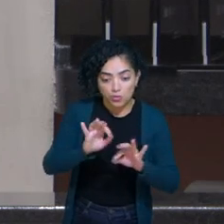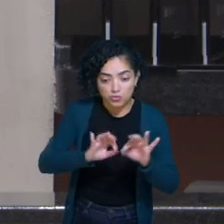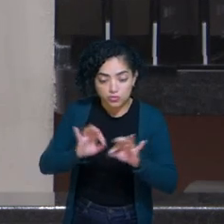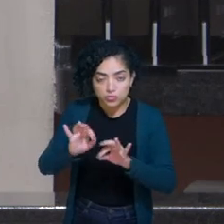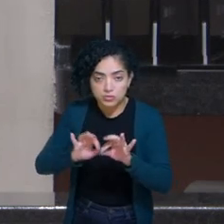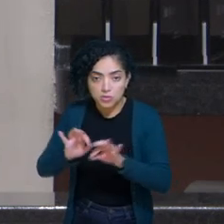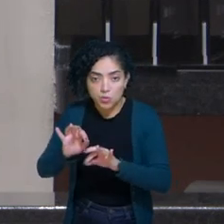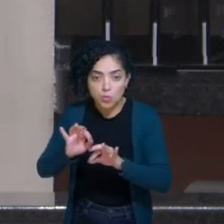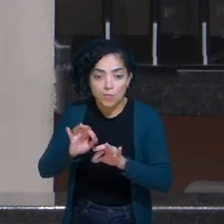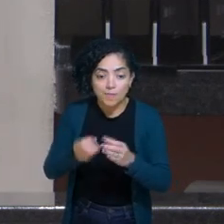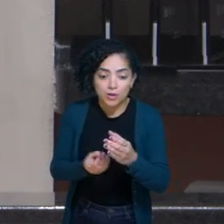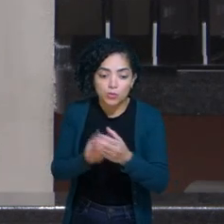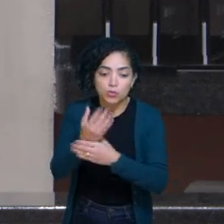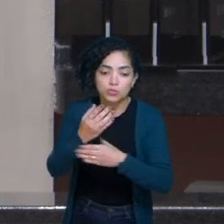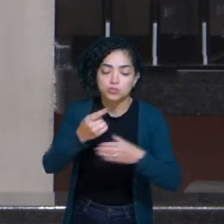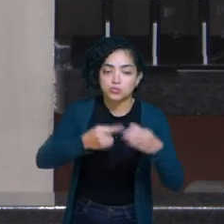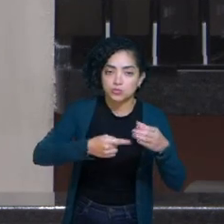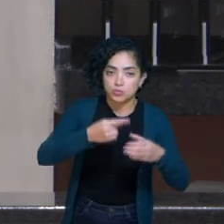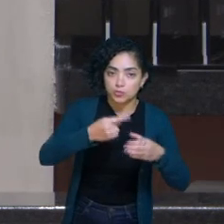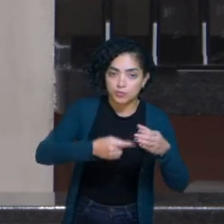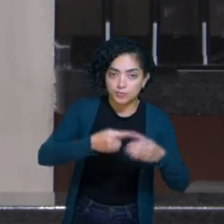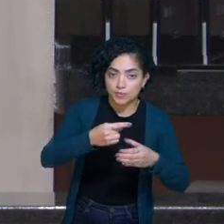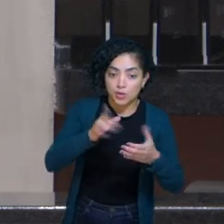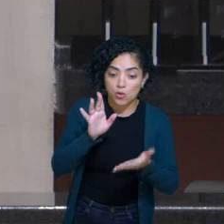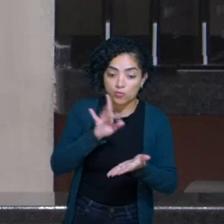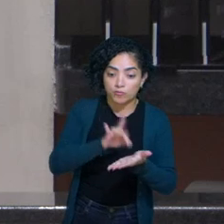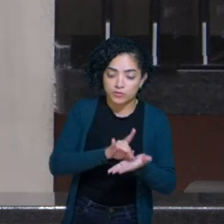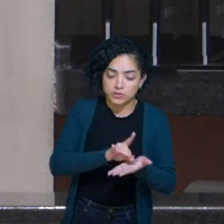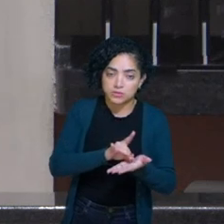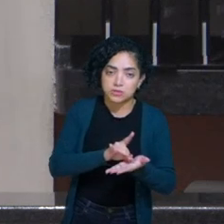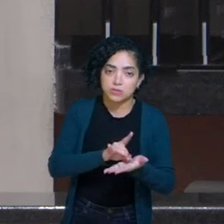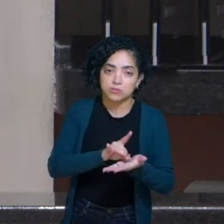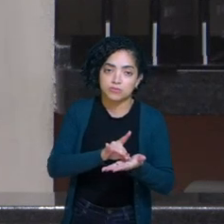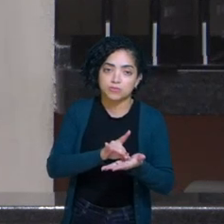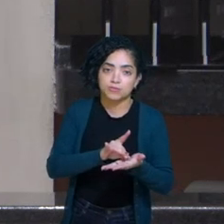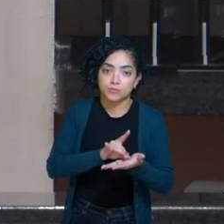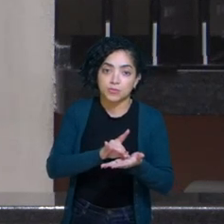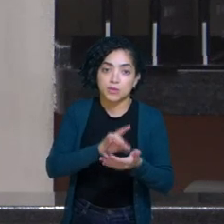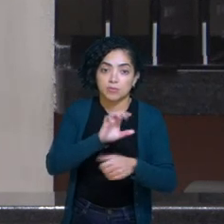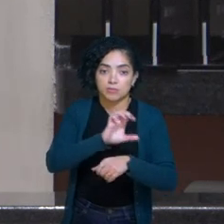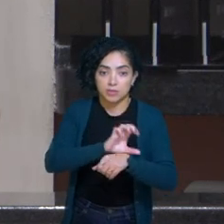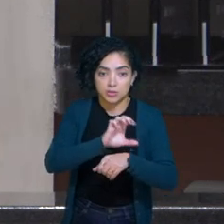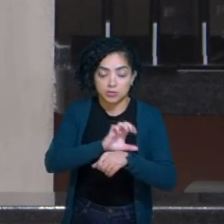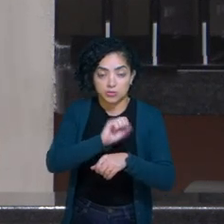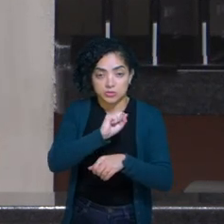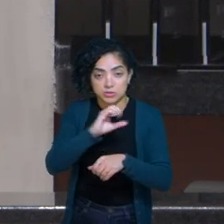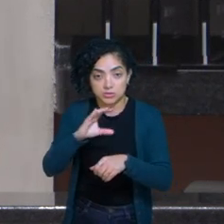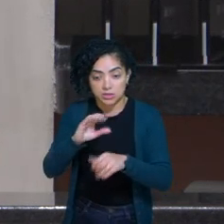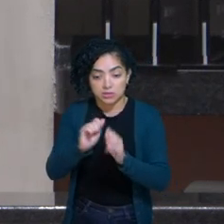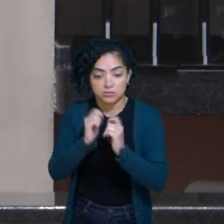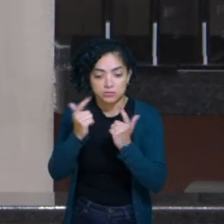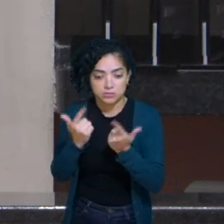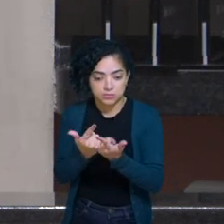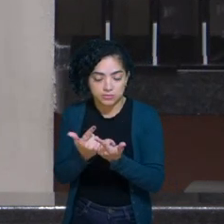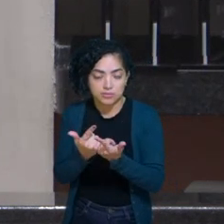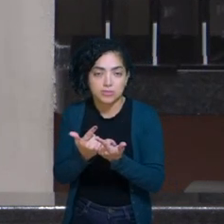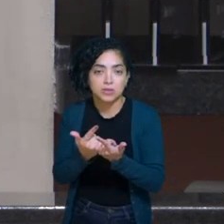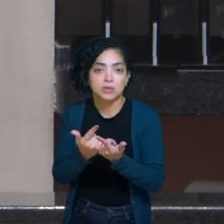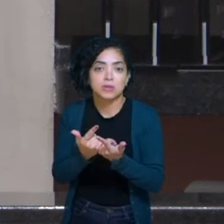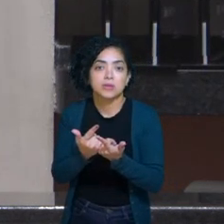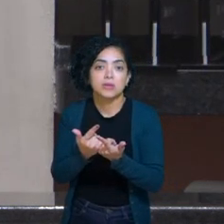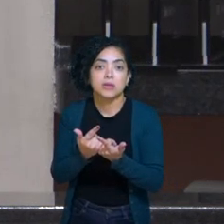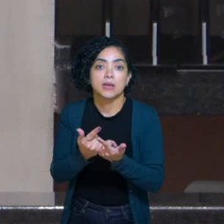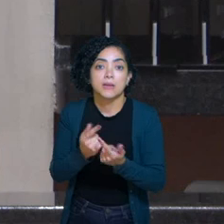uma comissão eh oficialmente instituída pelo Estado de Santa Catarina pela Assembleia Legislativa no caso